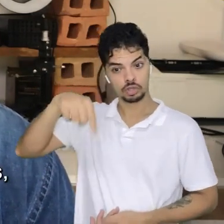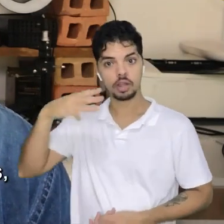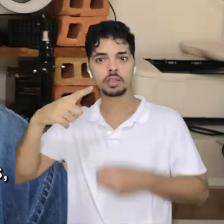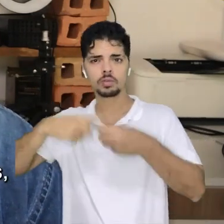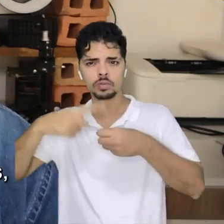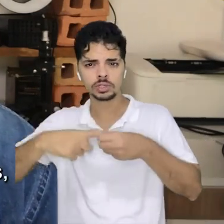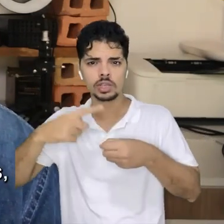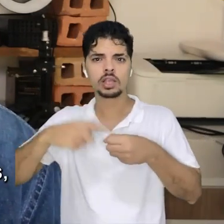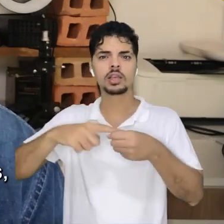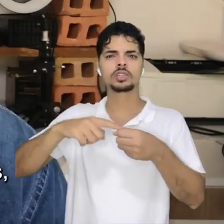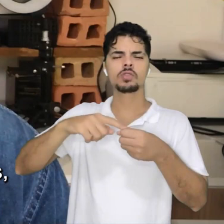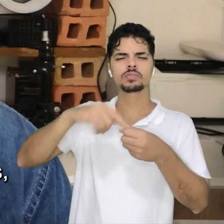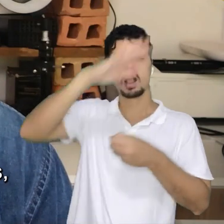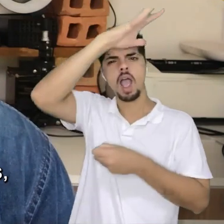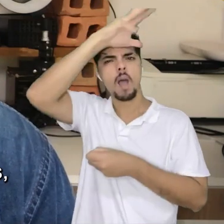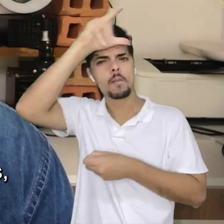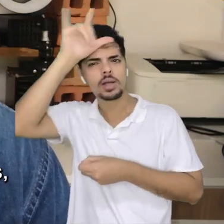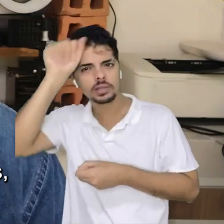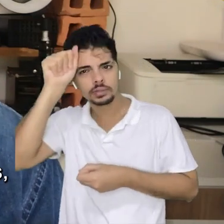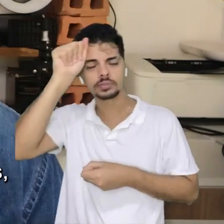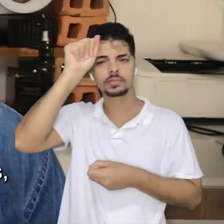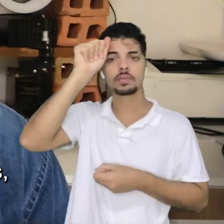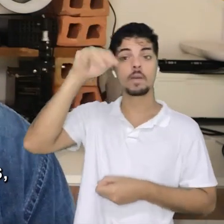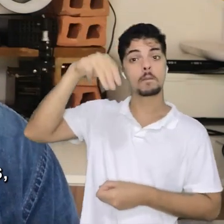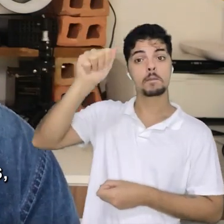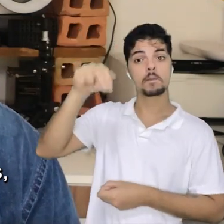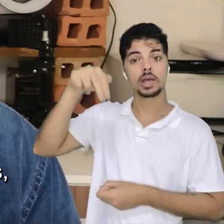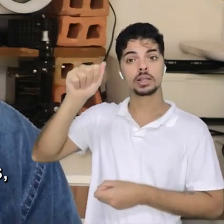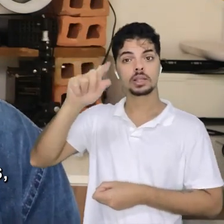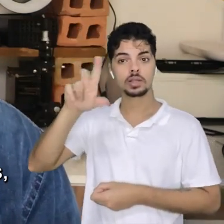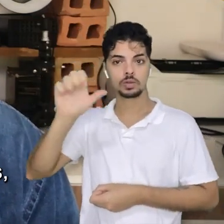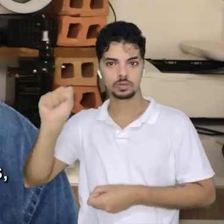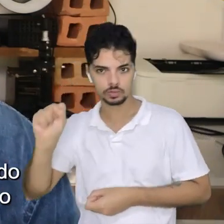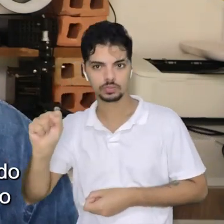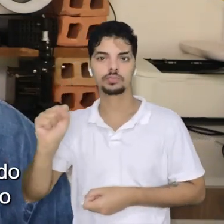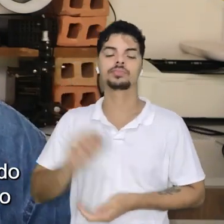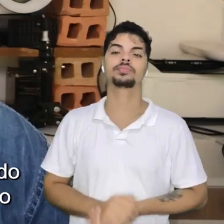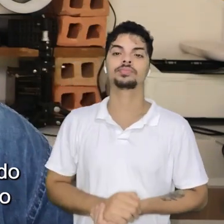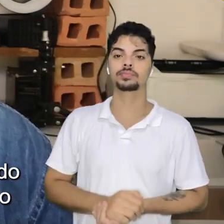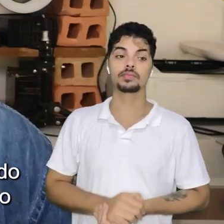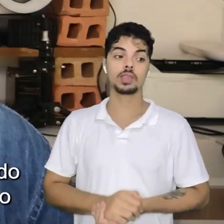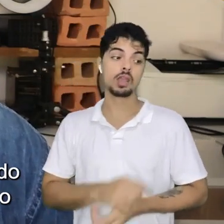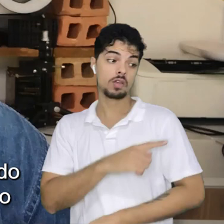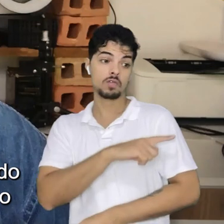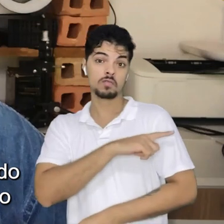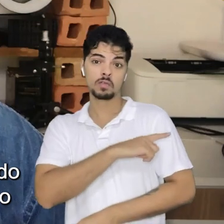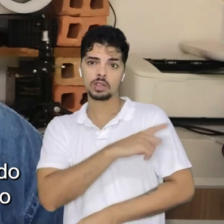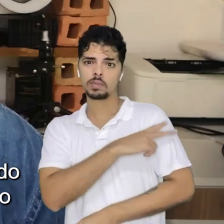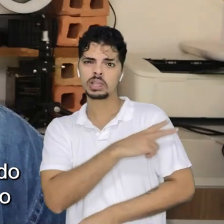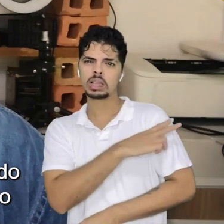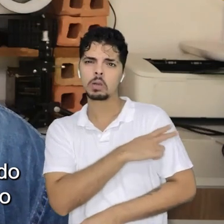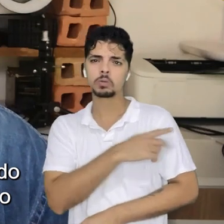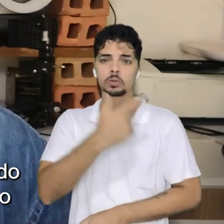em Manaus Estado do Amazonas com ensino fundamental 2 hoje Irei apresentar o texto intitulado